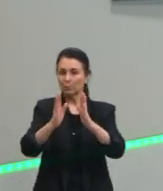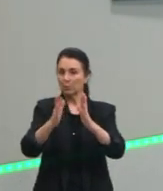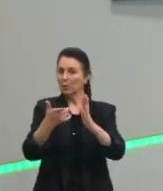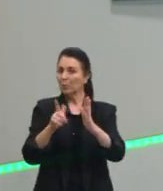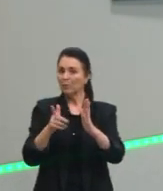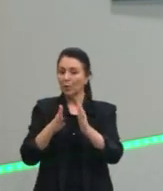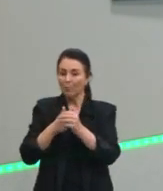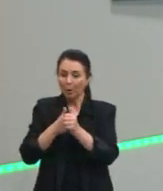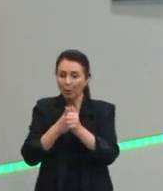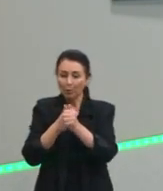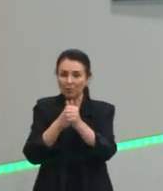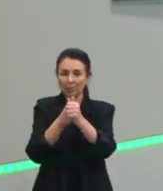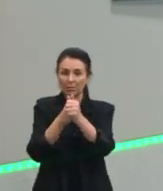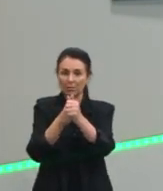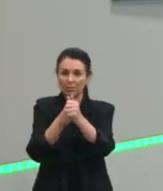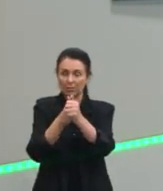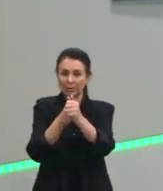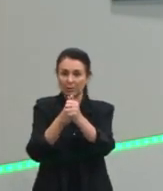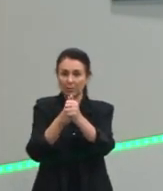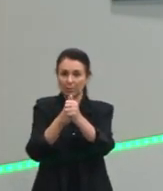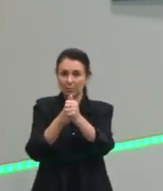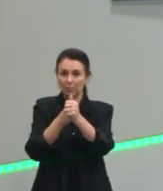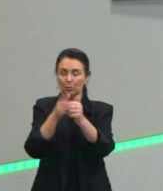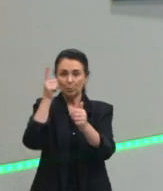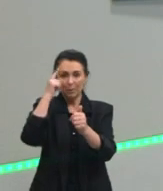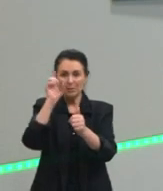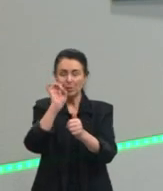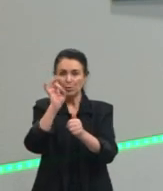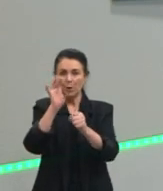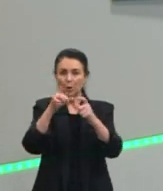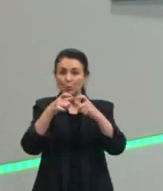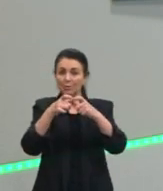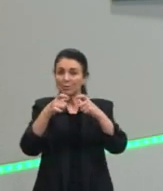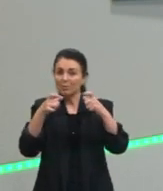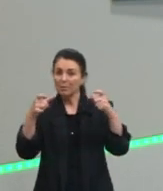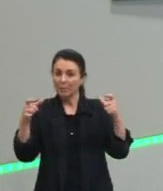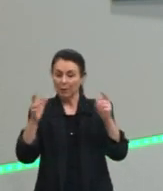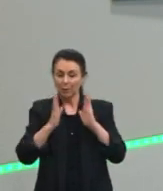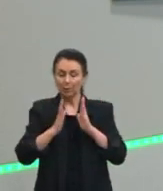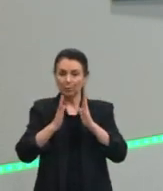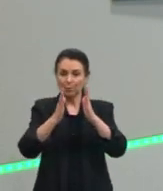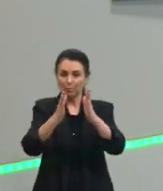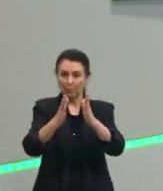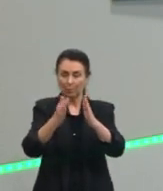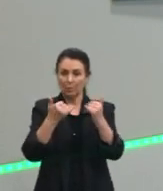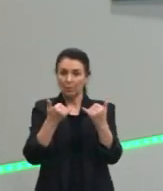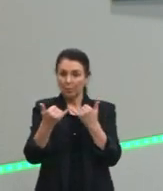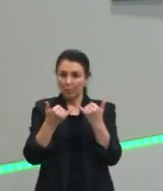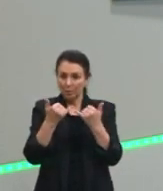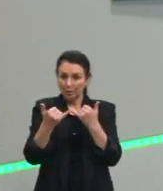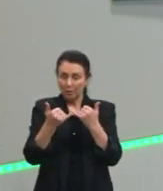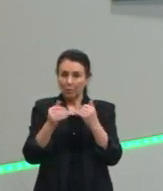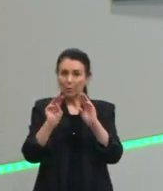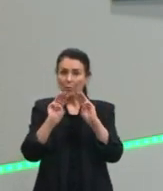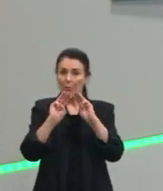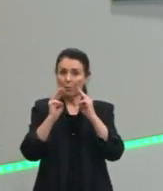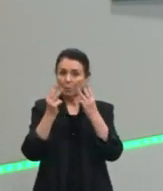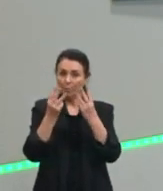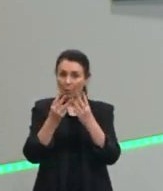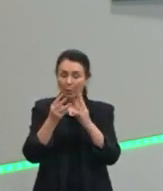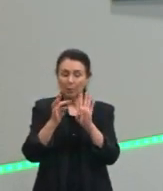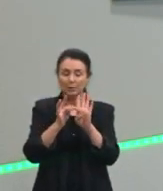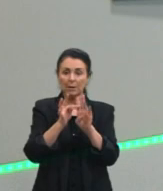é mais simples de utilizar ela pensa só no tamanho dela né no modo exemplos mas a